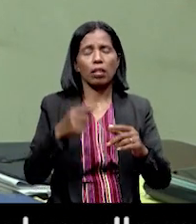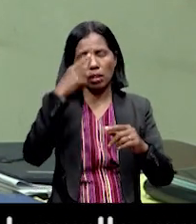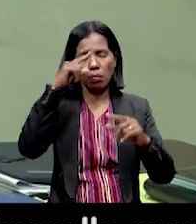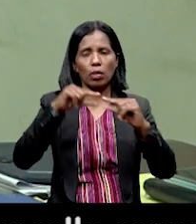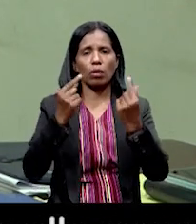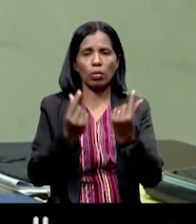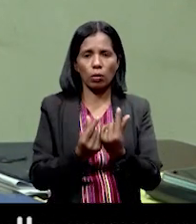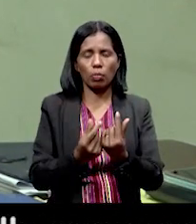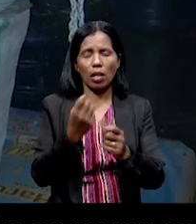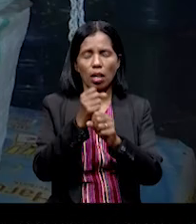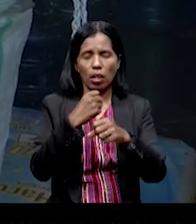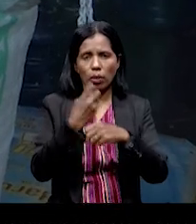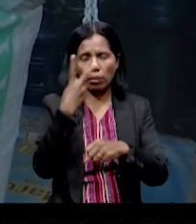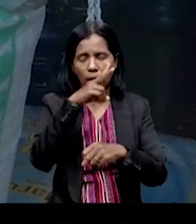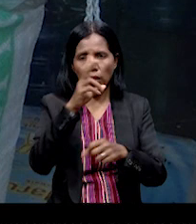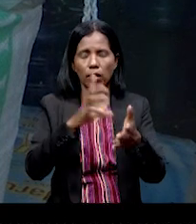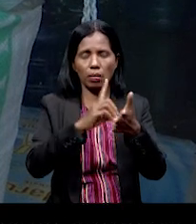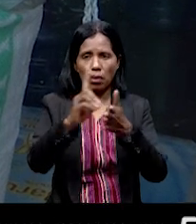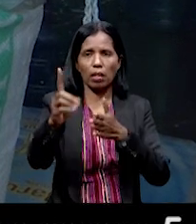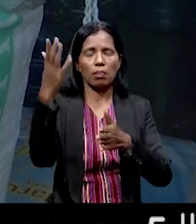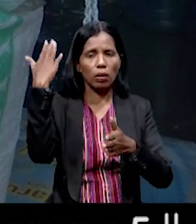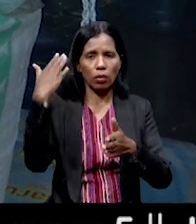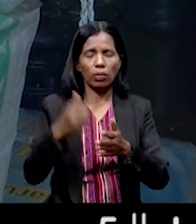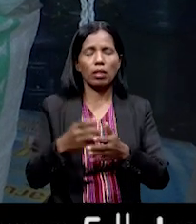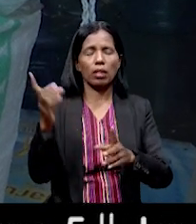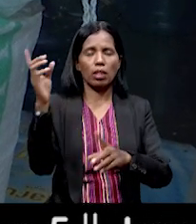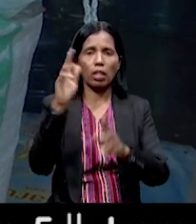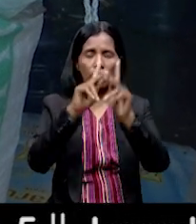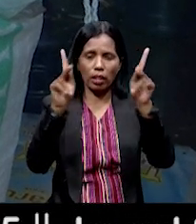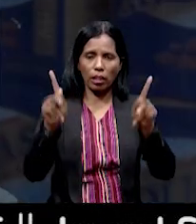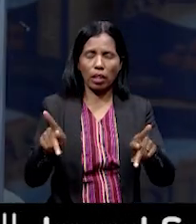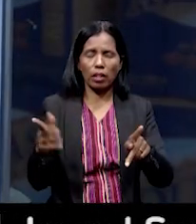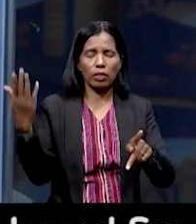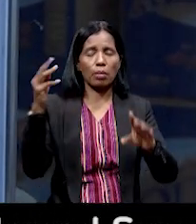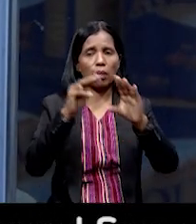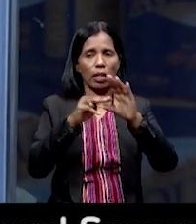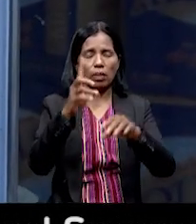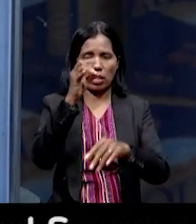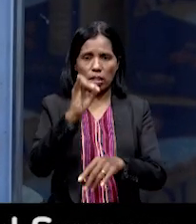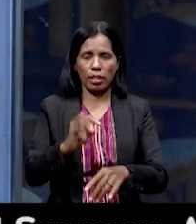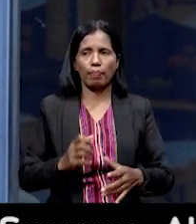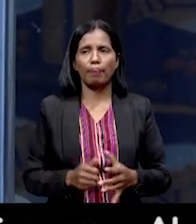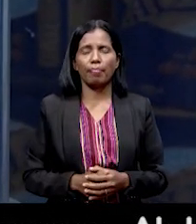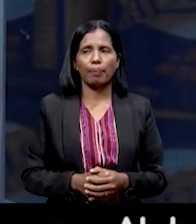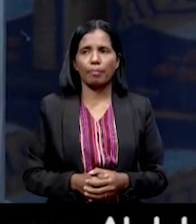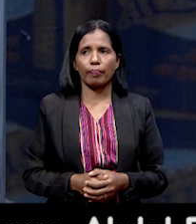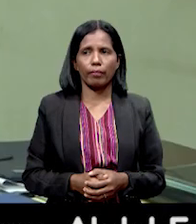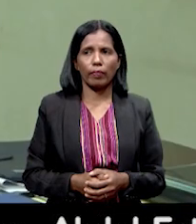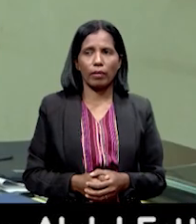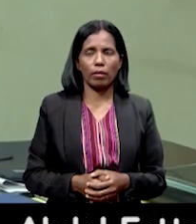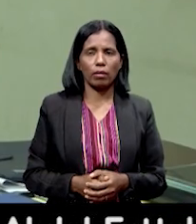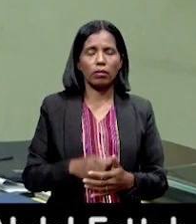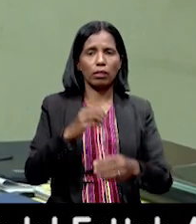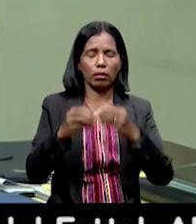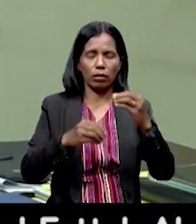conjunta halona inspeção e a semana hira cliba e a loja no mercado Sira e a capital Dili. Direção Nacional de Regulação